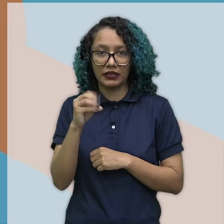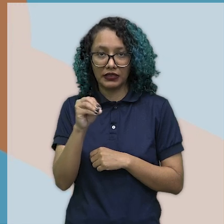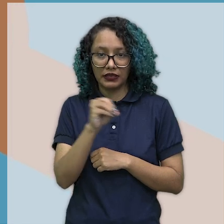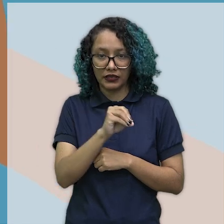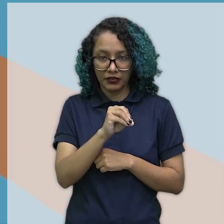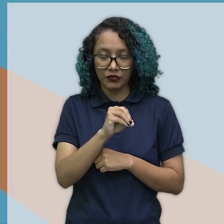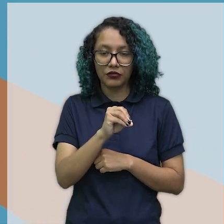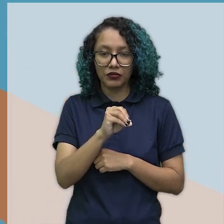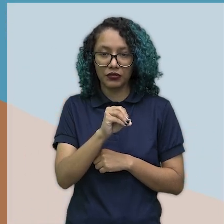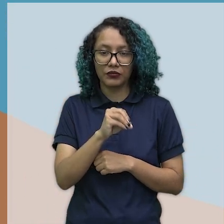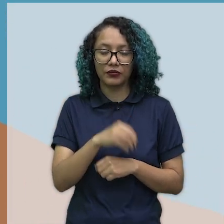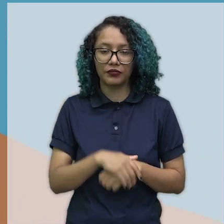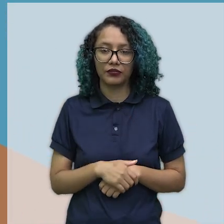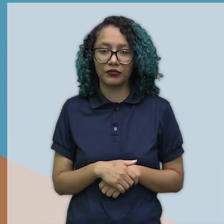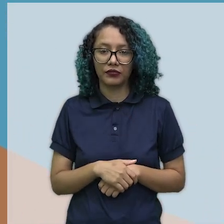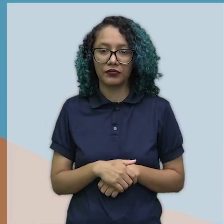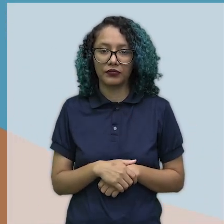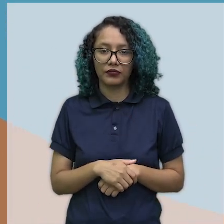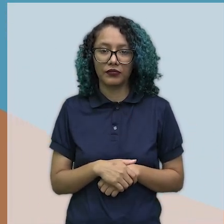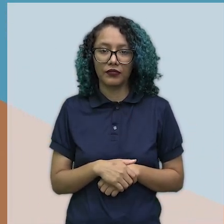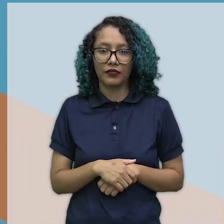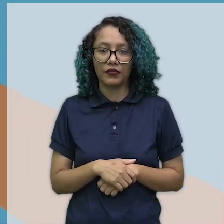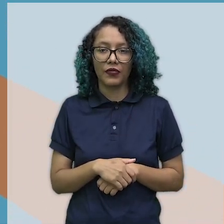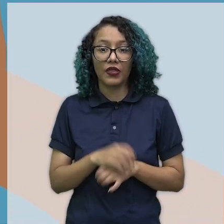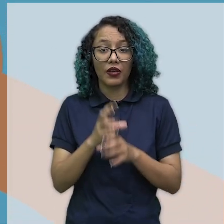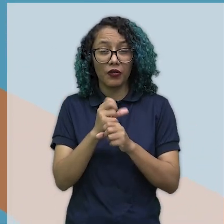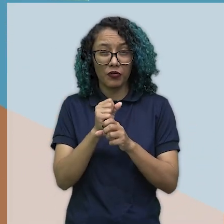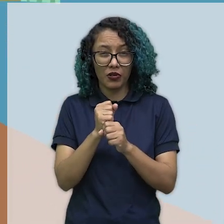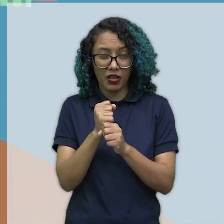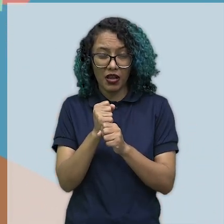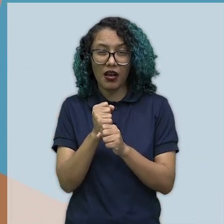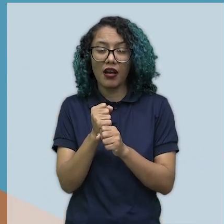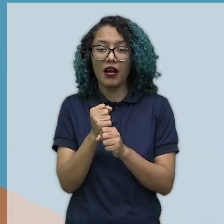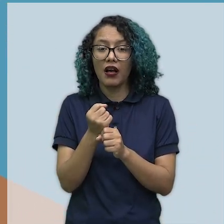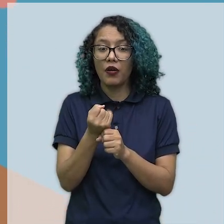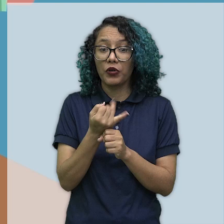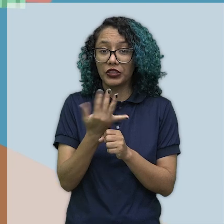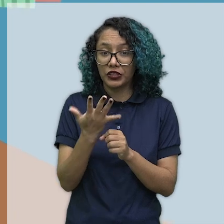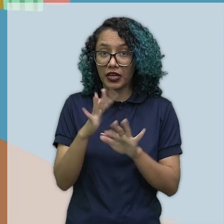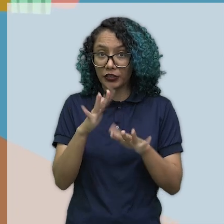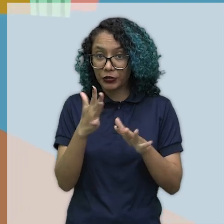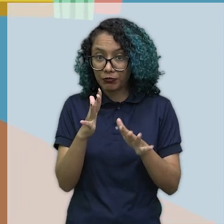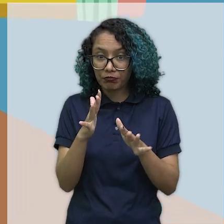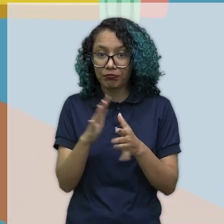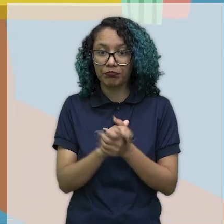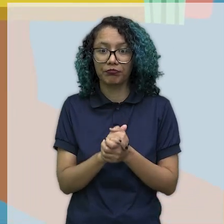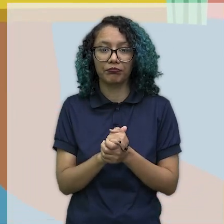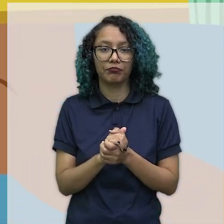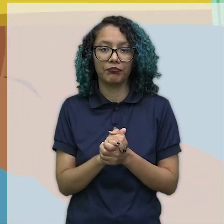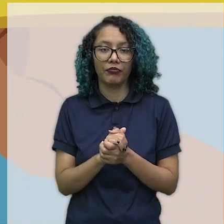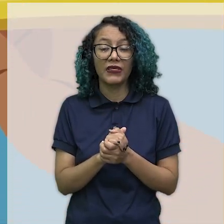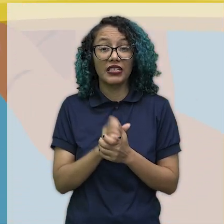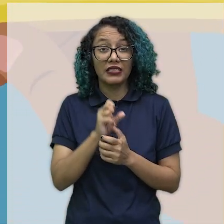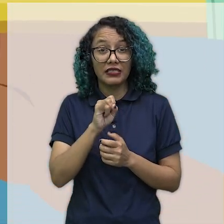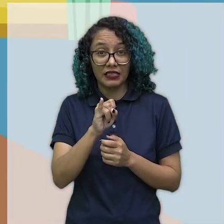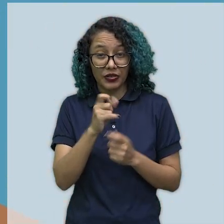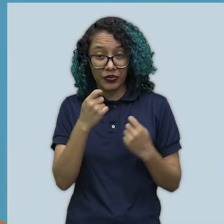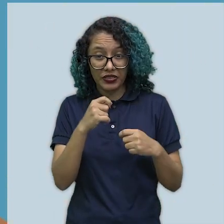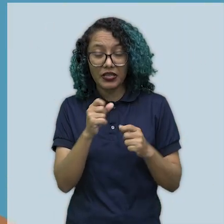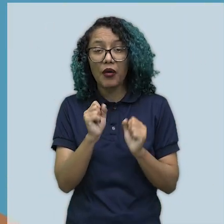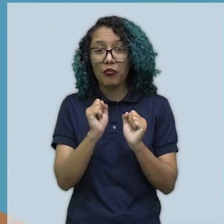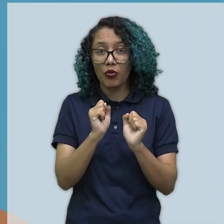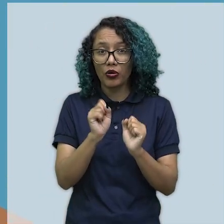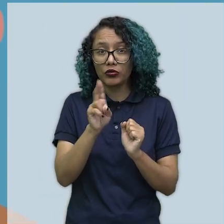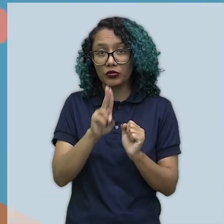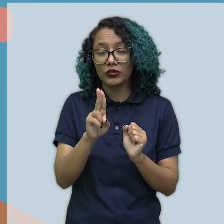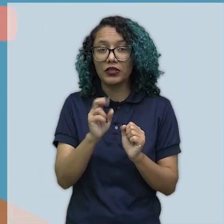centímetros cúbicos. Calcular o valor aproximado. Se necessário, podemos usar o valor aproximado de